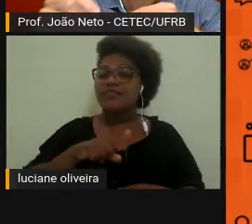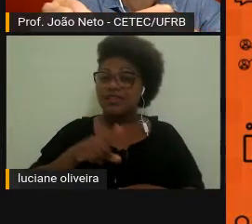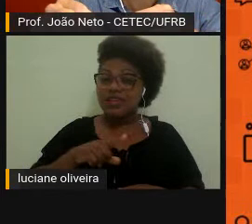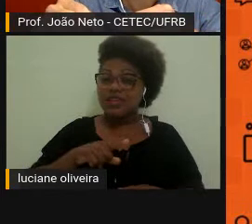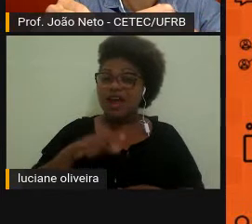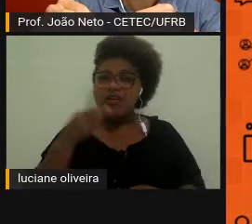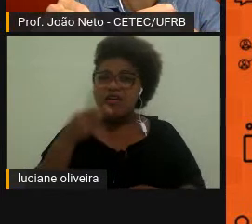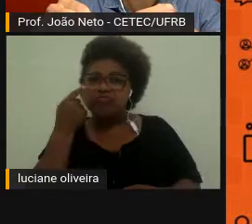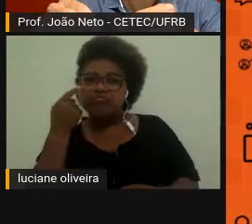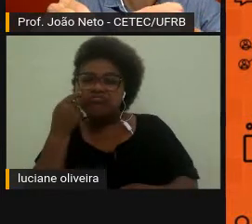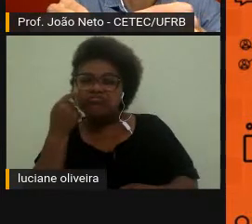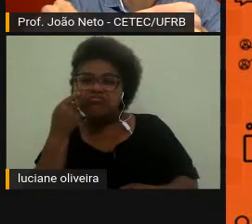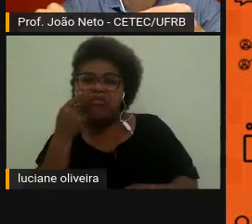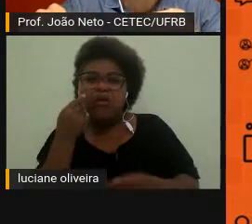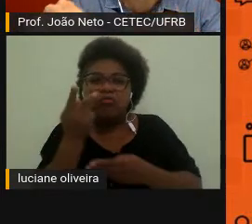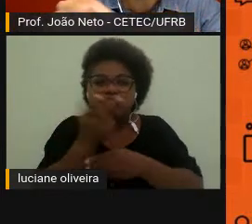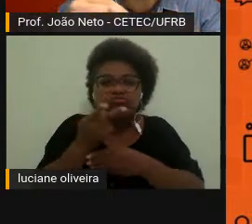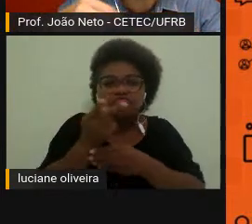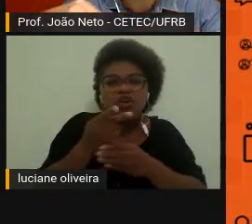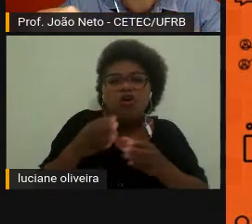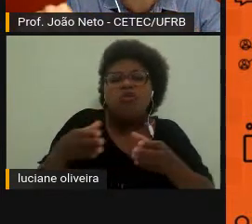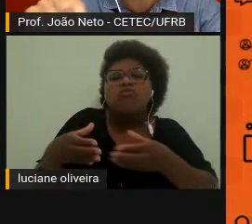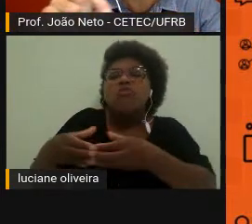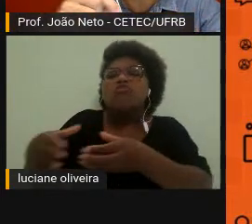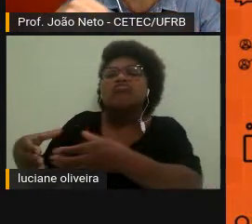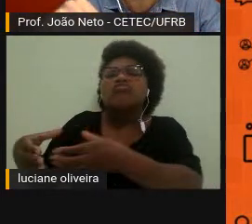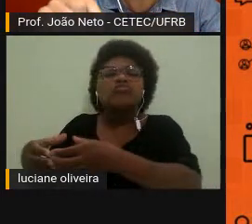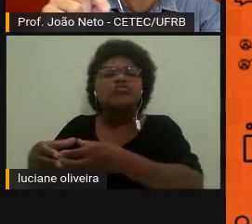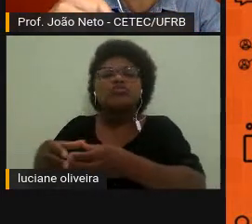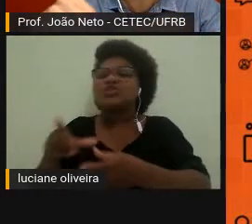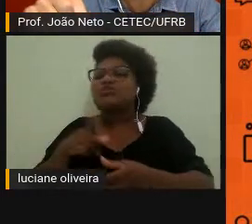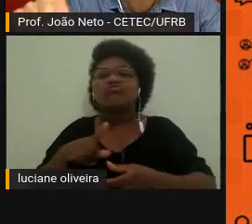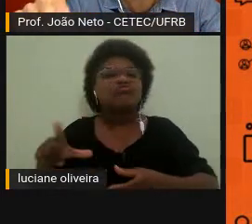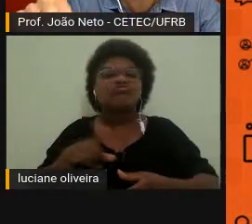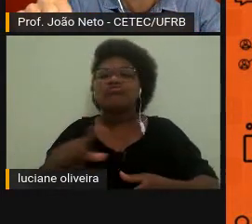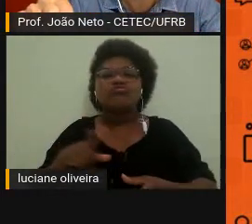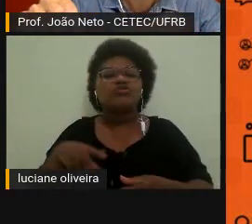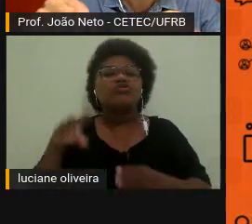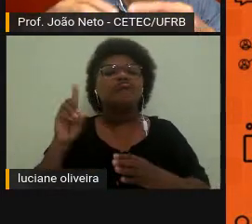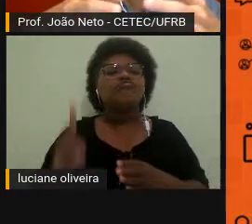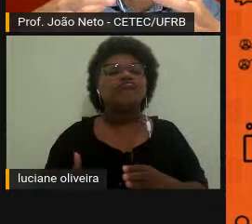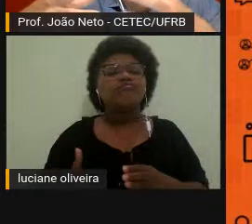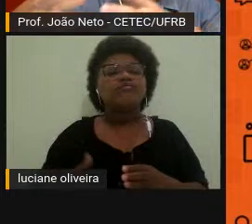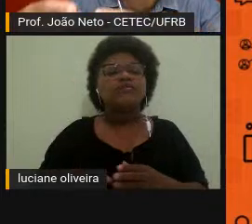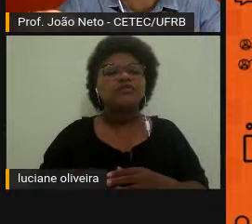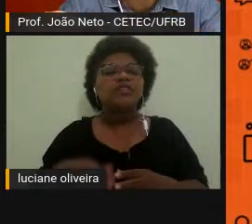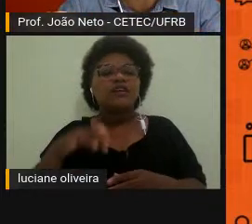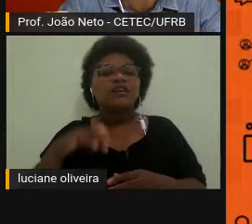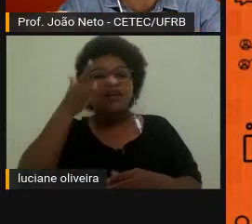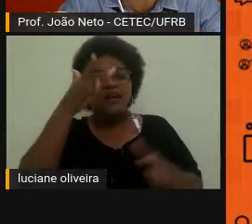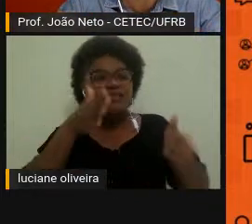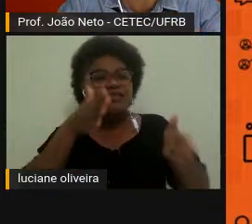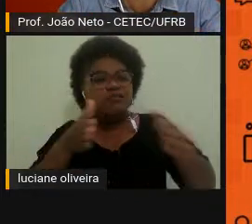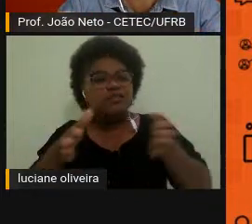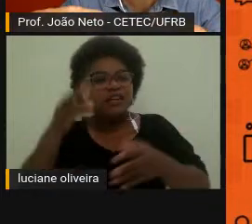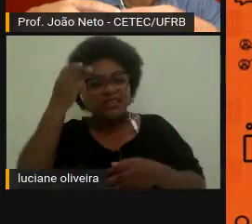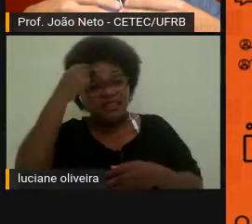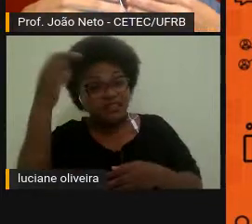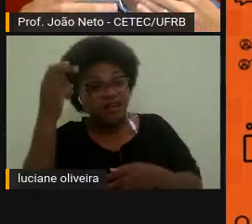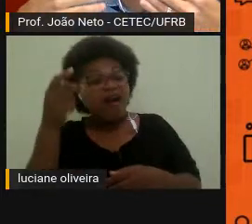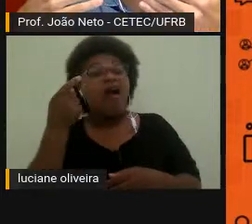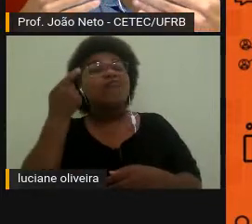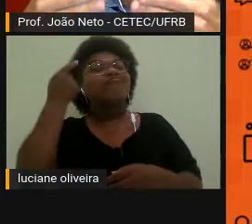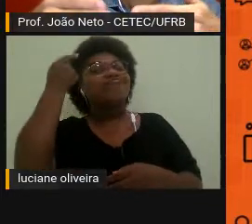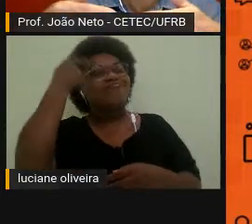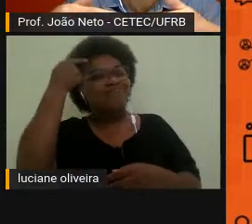desses conceitos de cidades inteligentes e foi aí que eu cheguei ao grupo de pessoas com deficiência me aproximei desses dessa comunidade